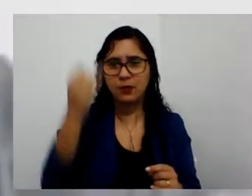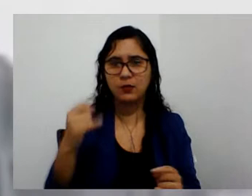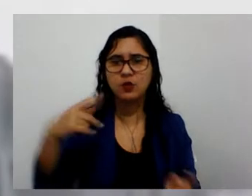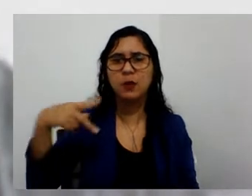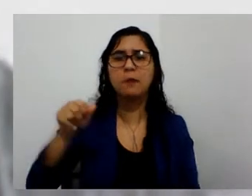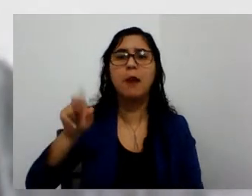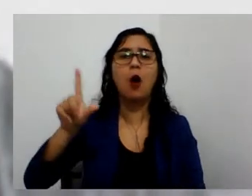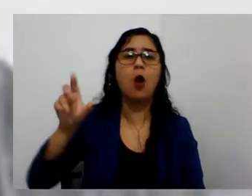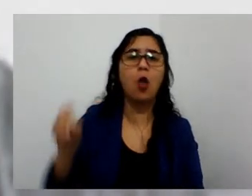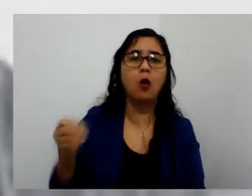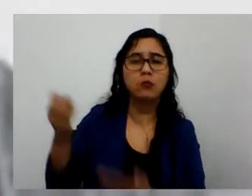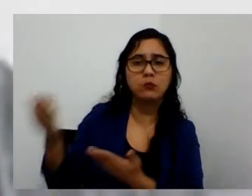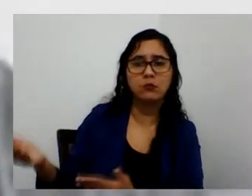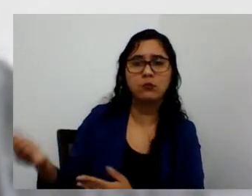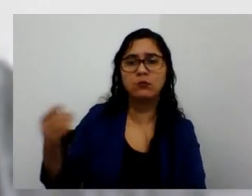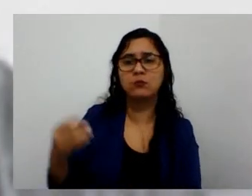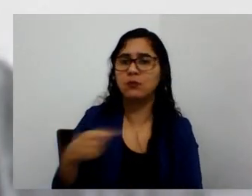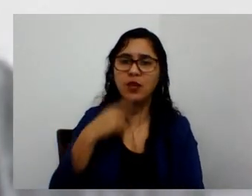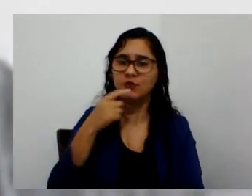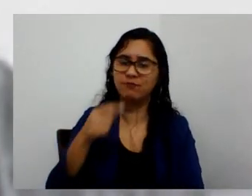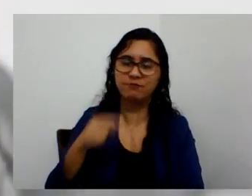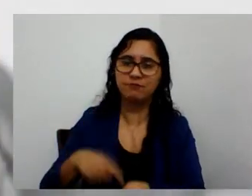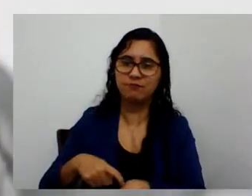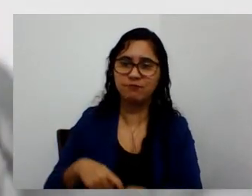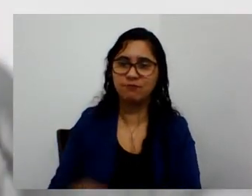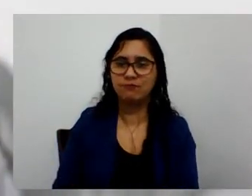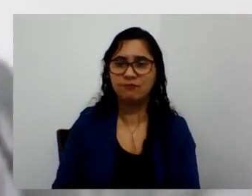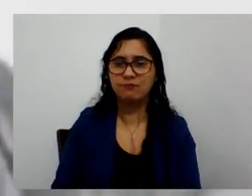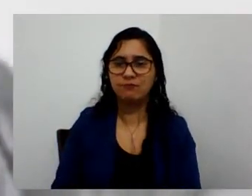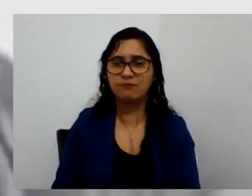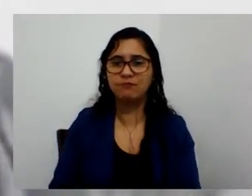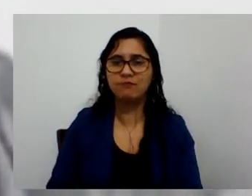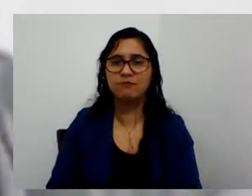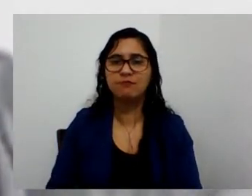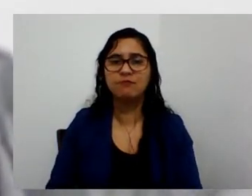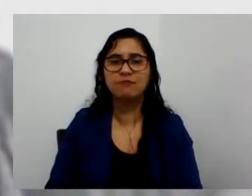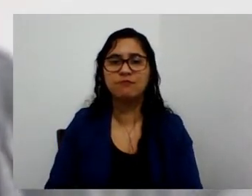nosso PROACE, mas acho que vai dar muito tempo.